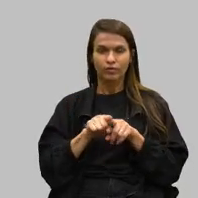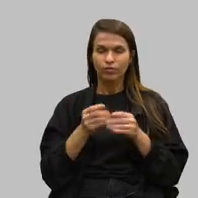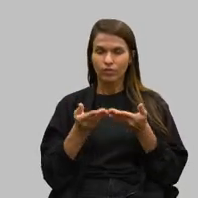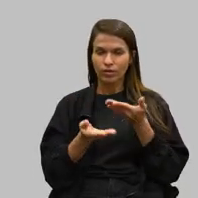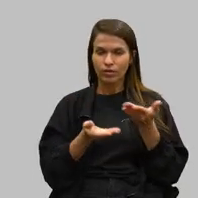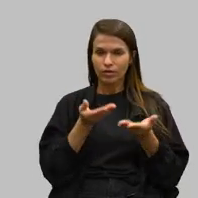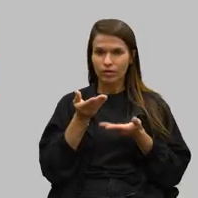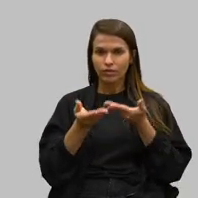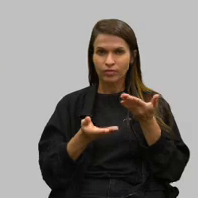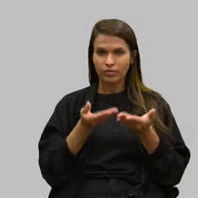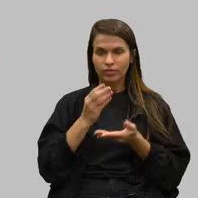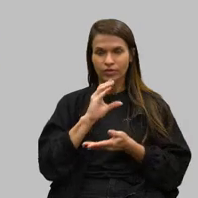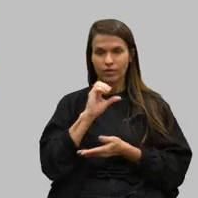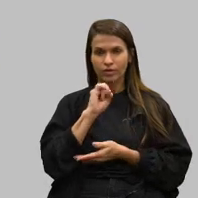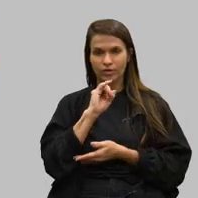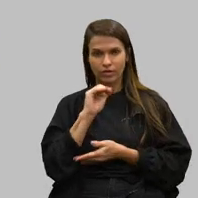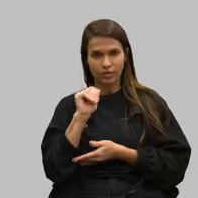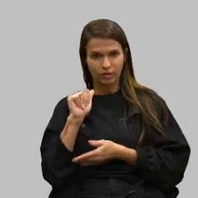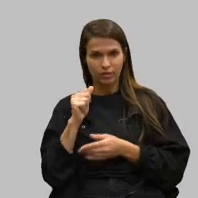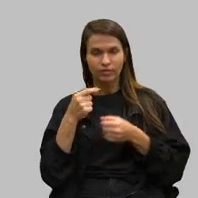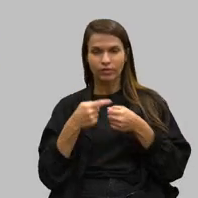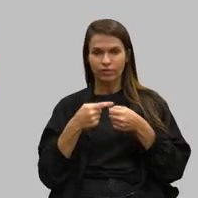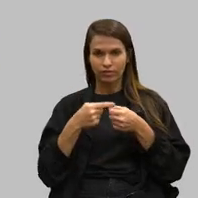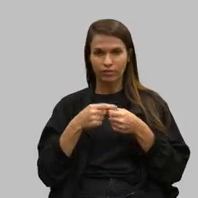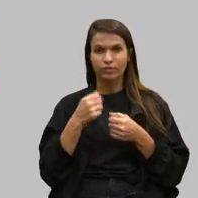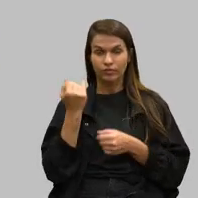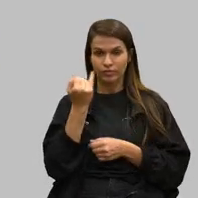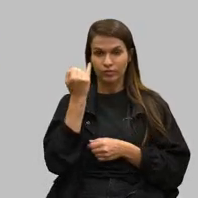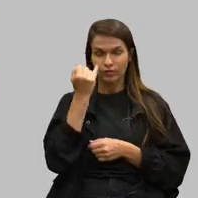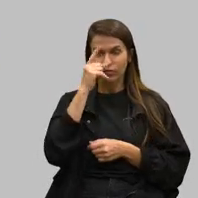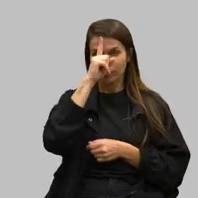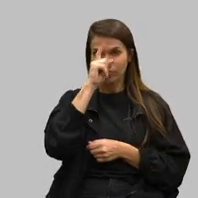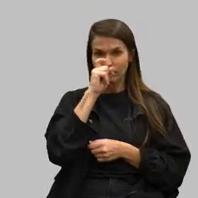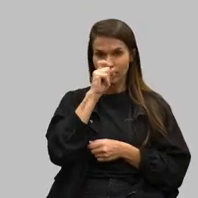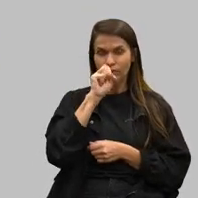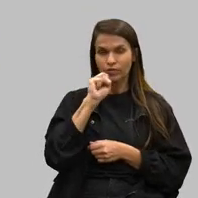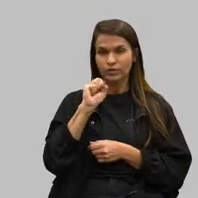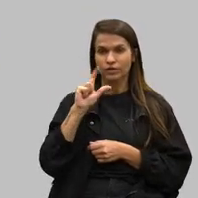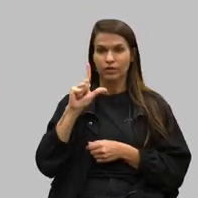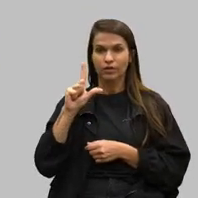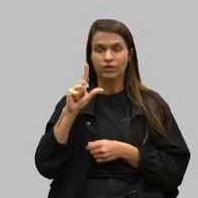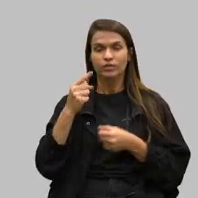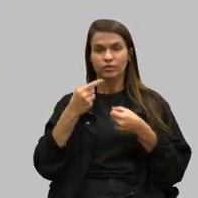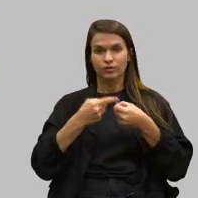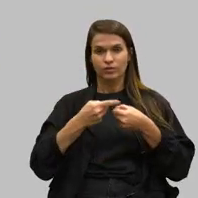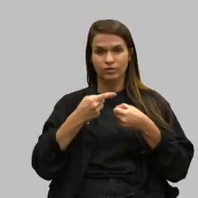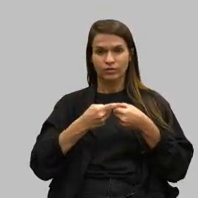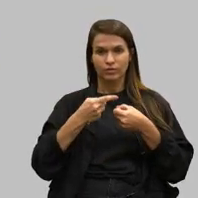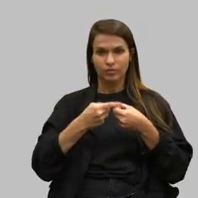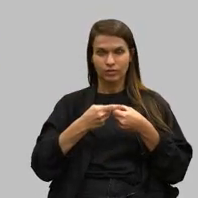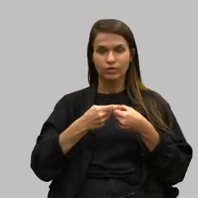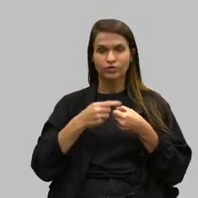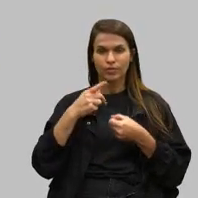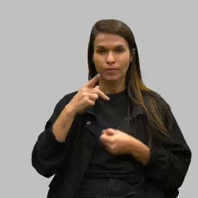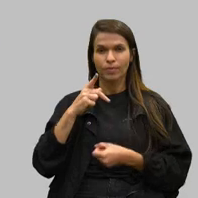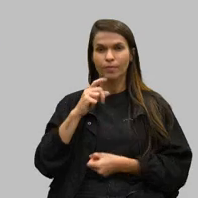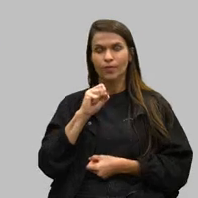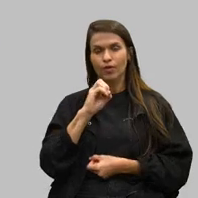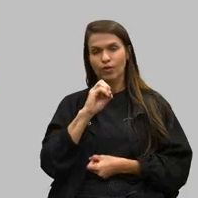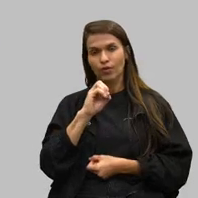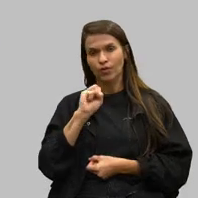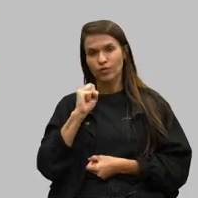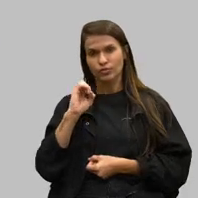é muito importante, o Hospital Santa Lúcia, lá da cidade, também de Poços de Calda, que tem sido